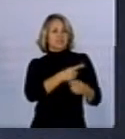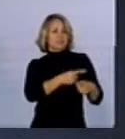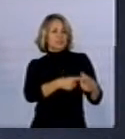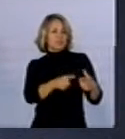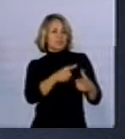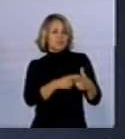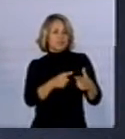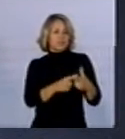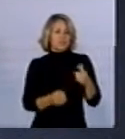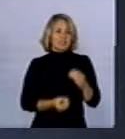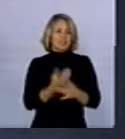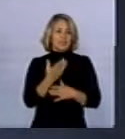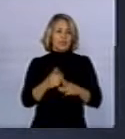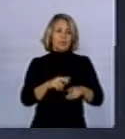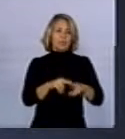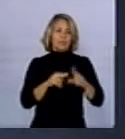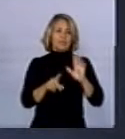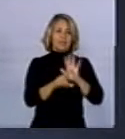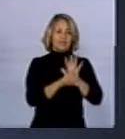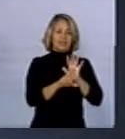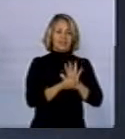pela Lei